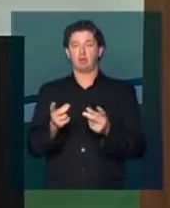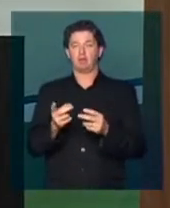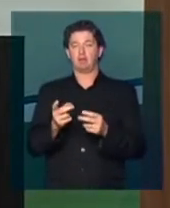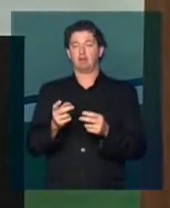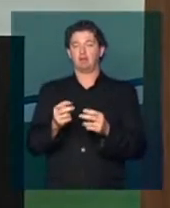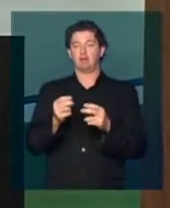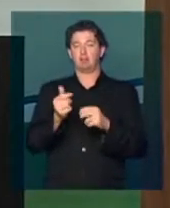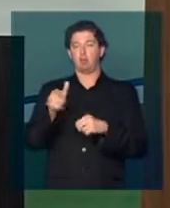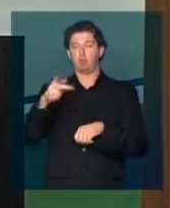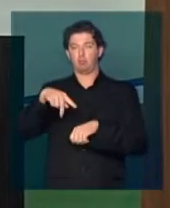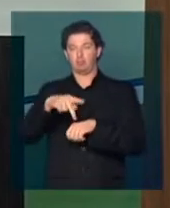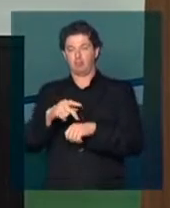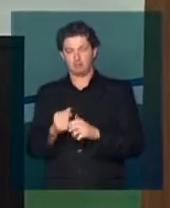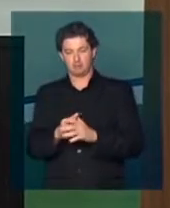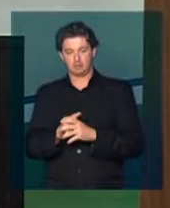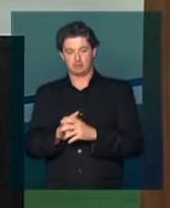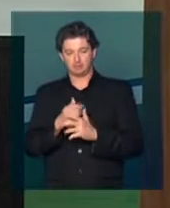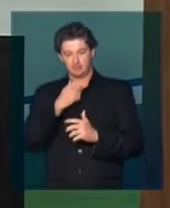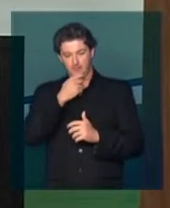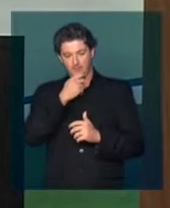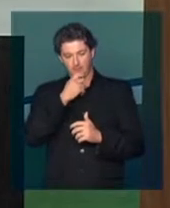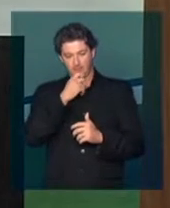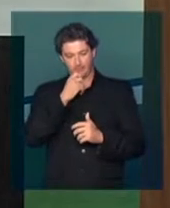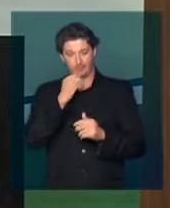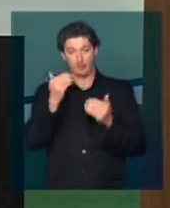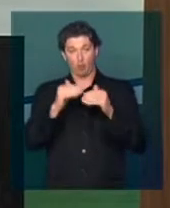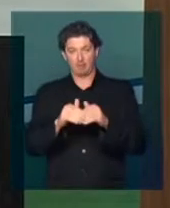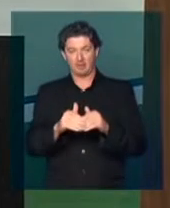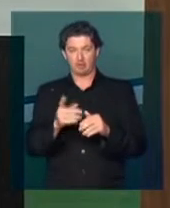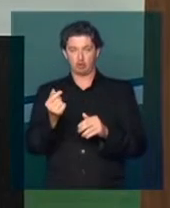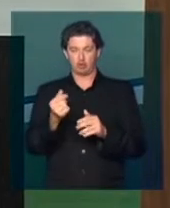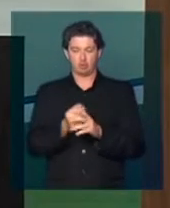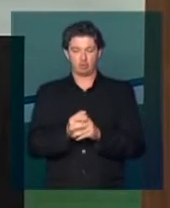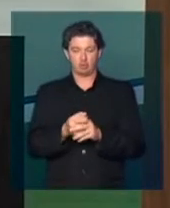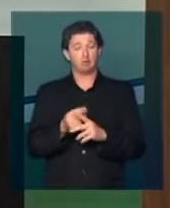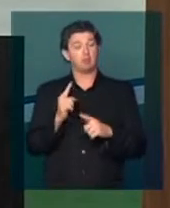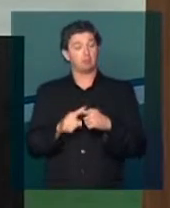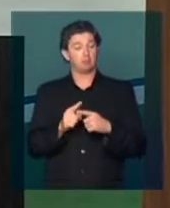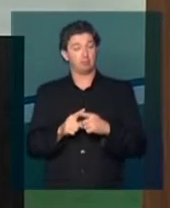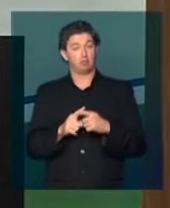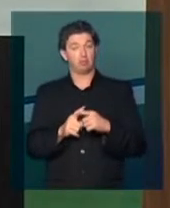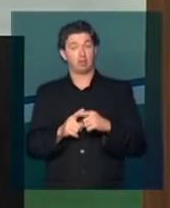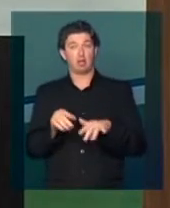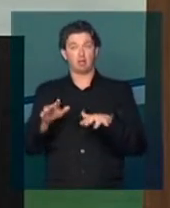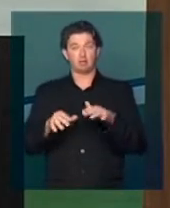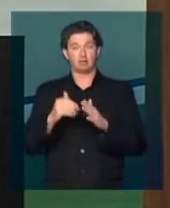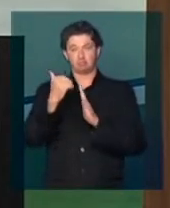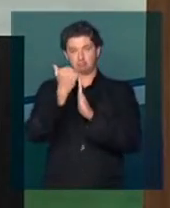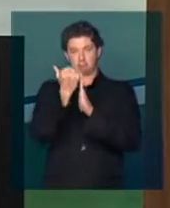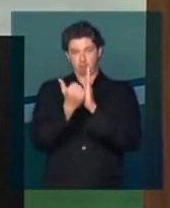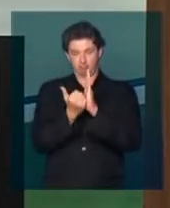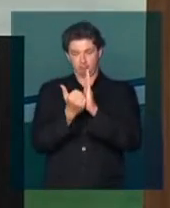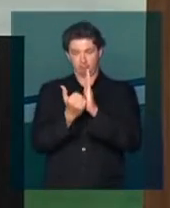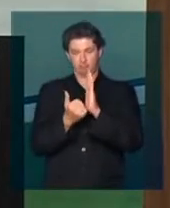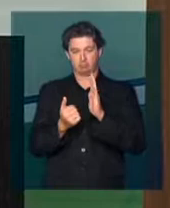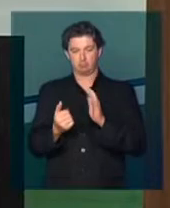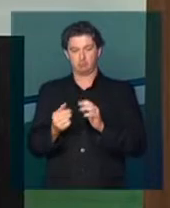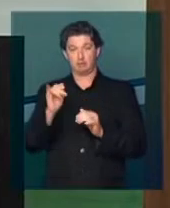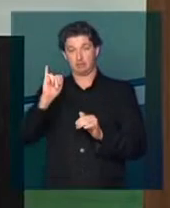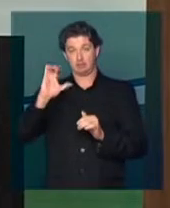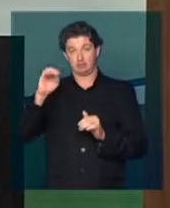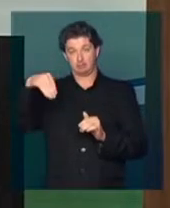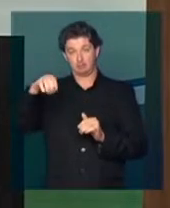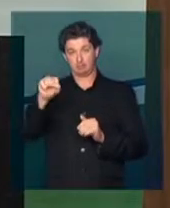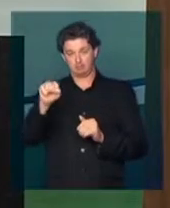estados exportadores. Porque foram criados, em um certo momento, a desoneração de